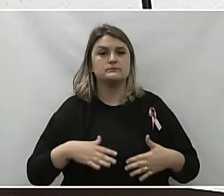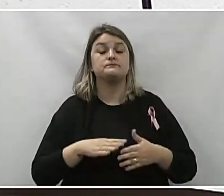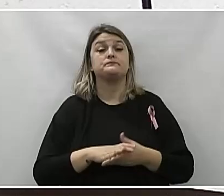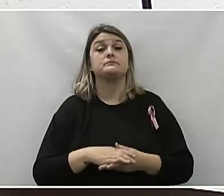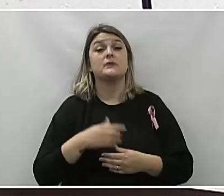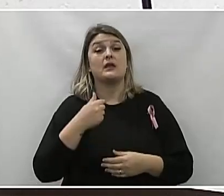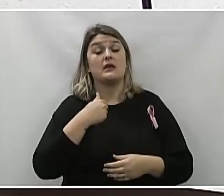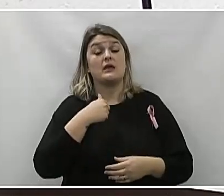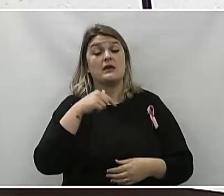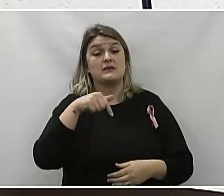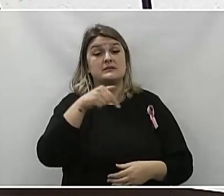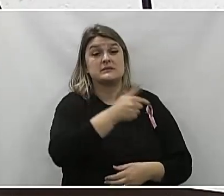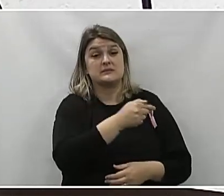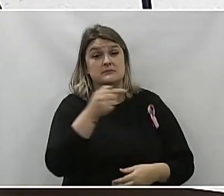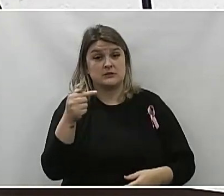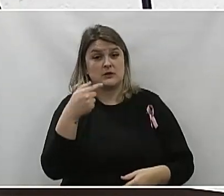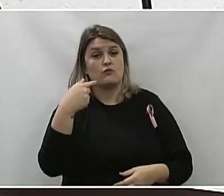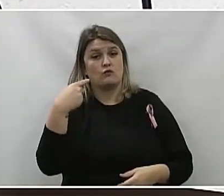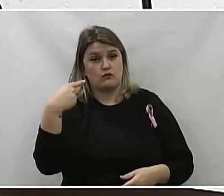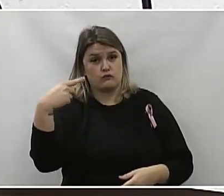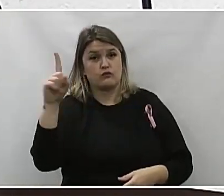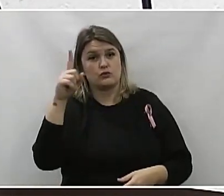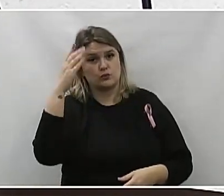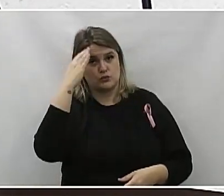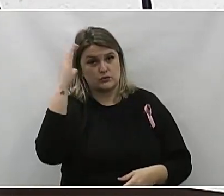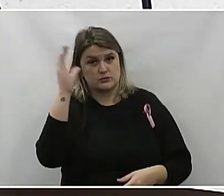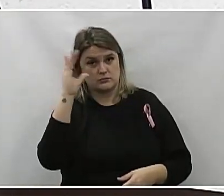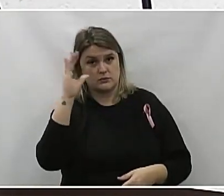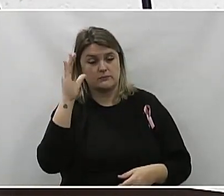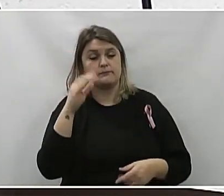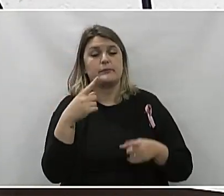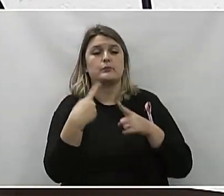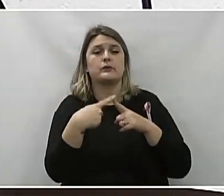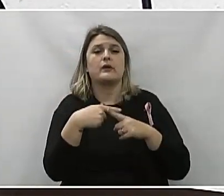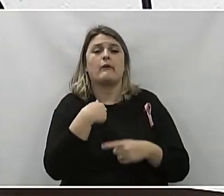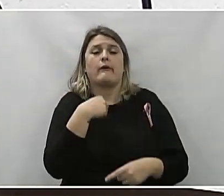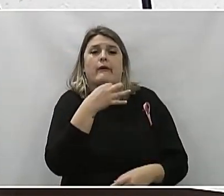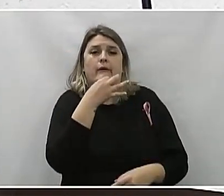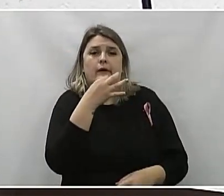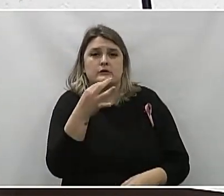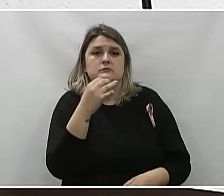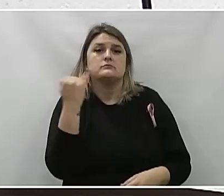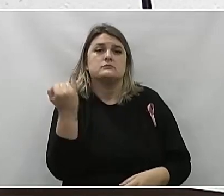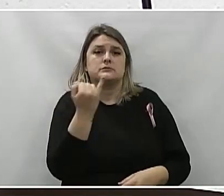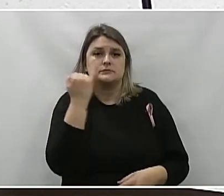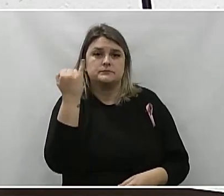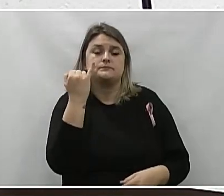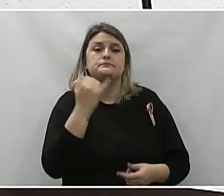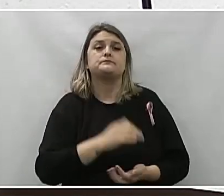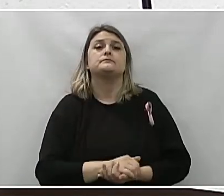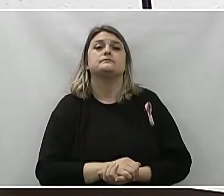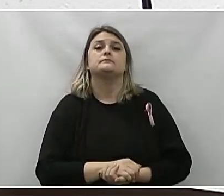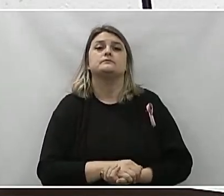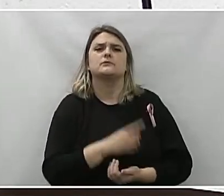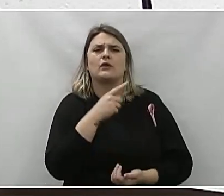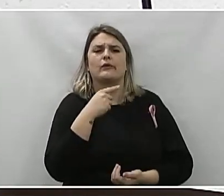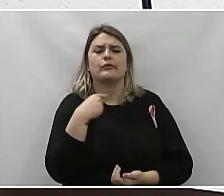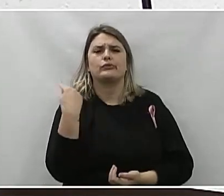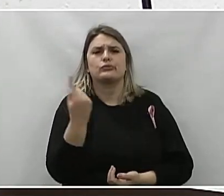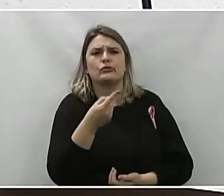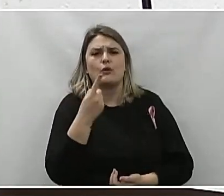em Curitiba essa semana ainda né porque eu acho muito importante a gente